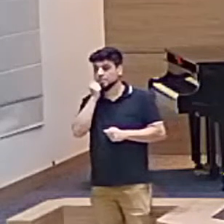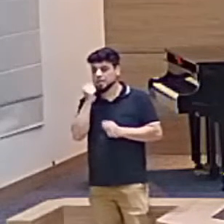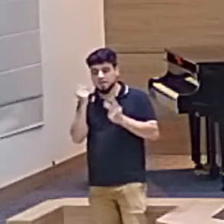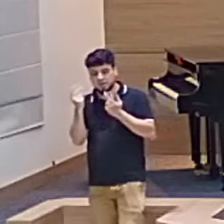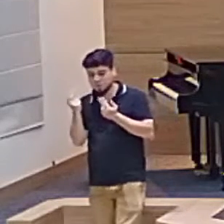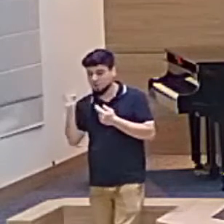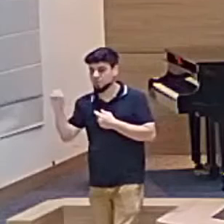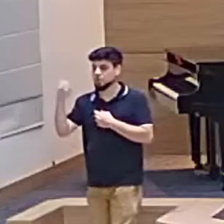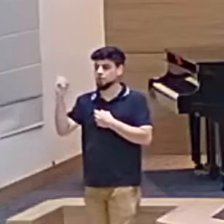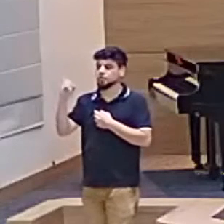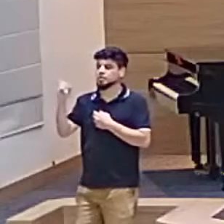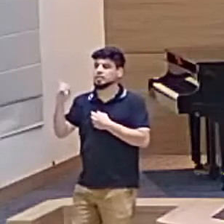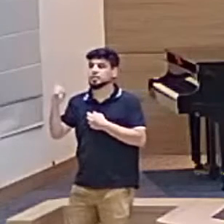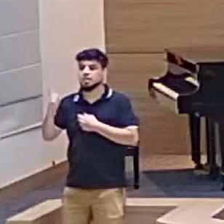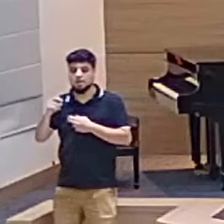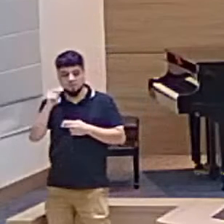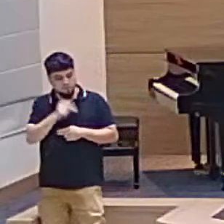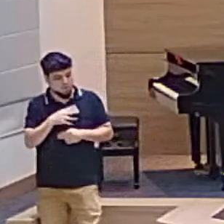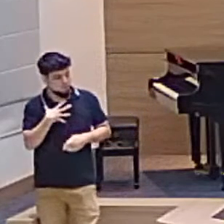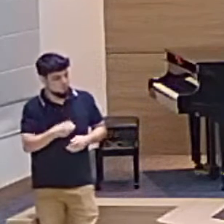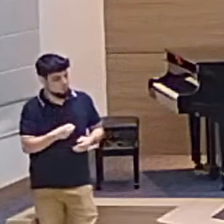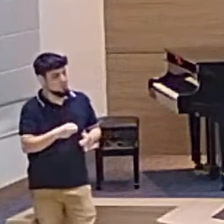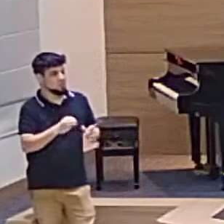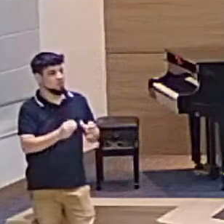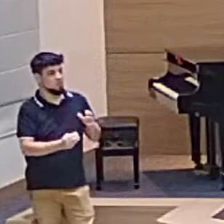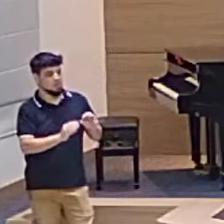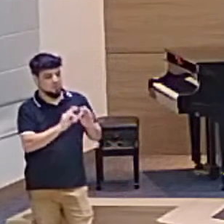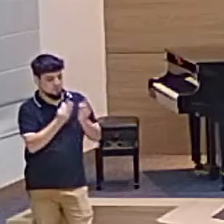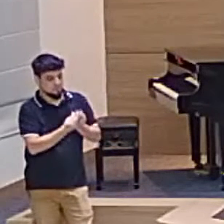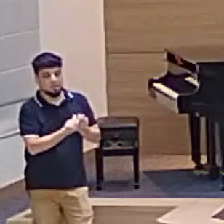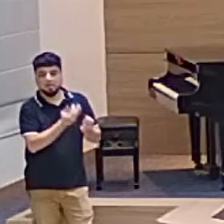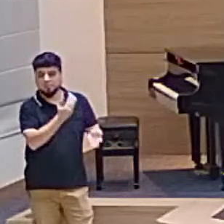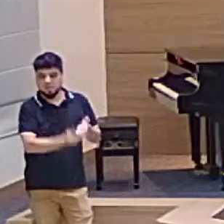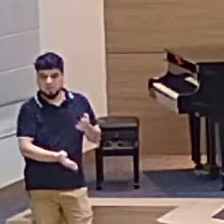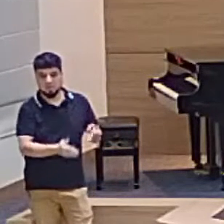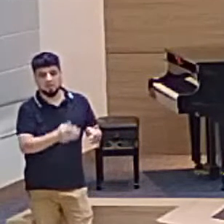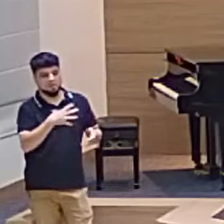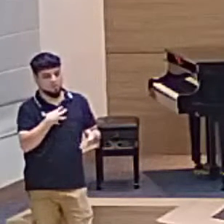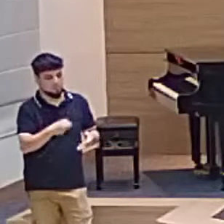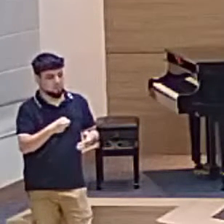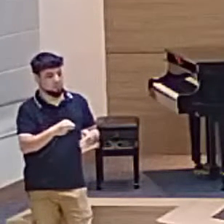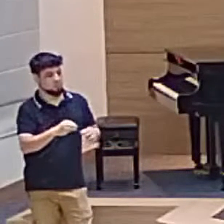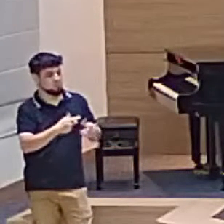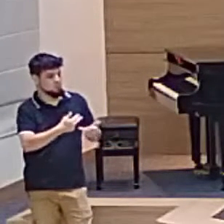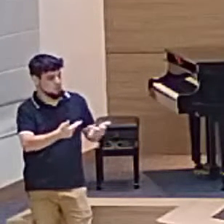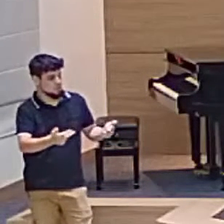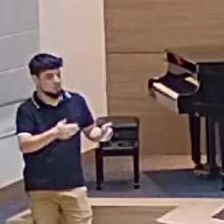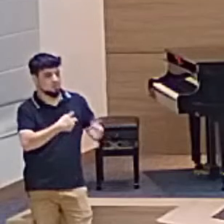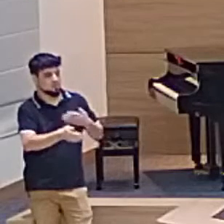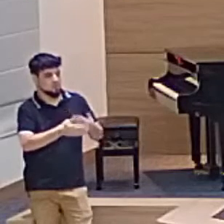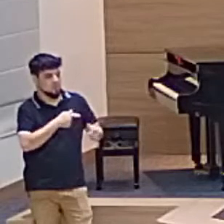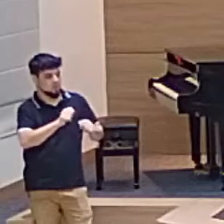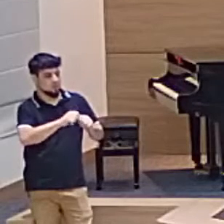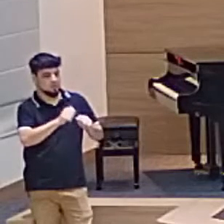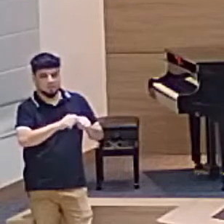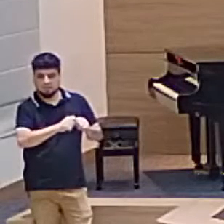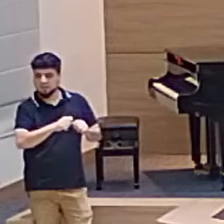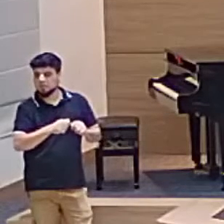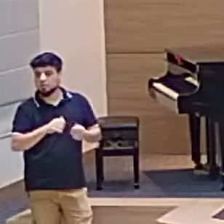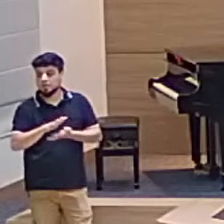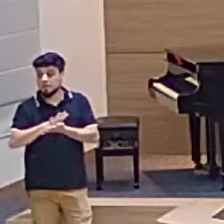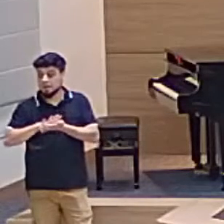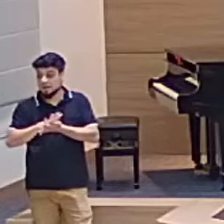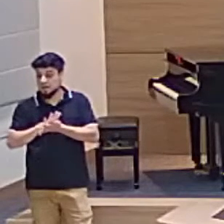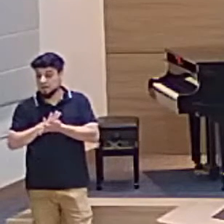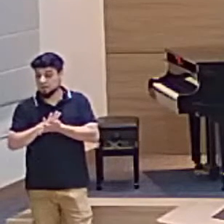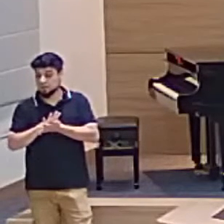posicionam que vem o pecado graçandu dentro da sua própria casa e nada fazem o que vem que os seus filhos estão